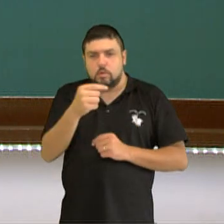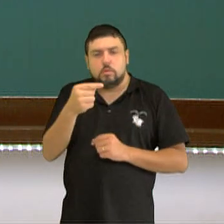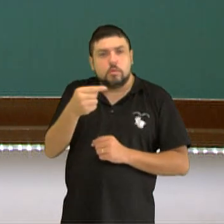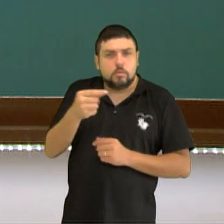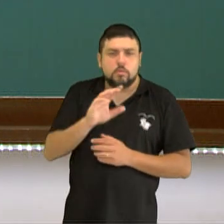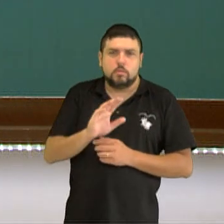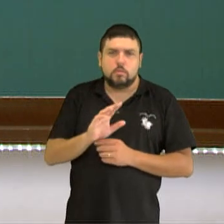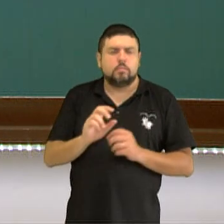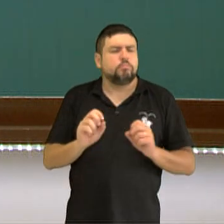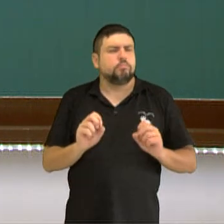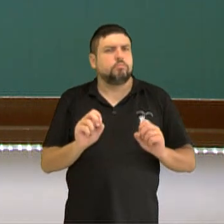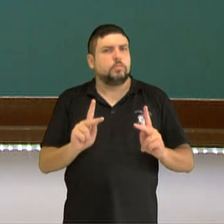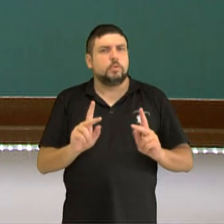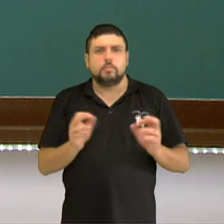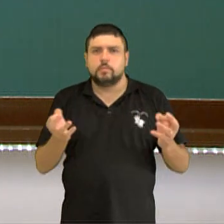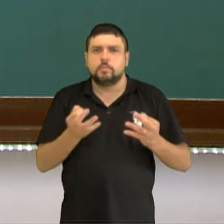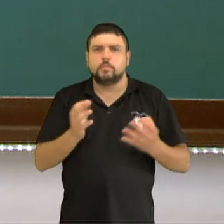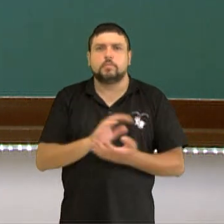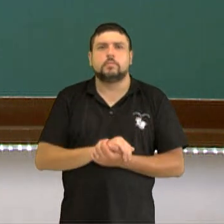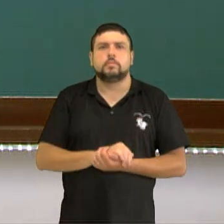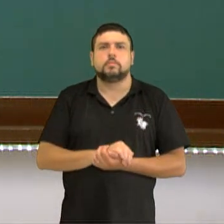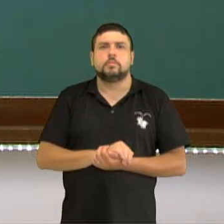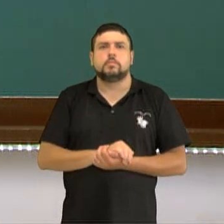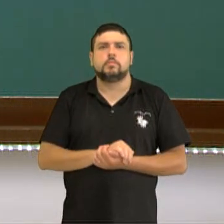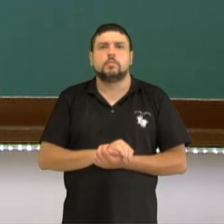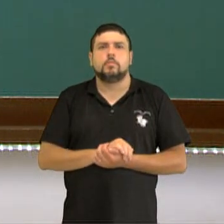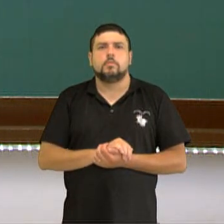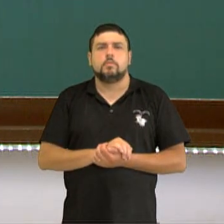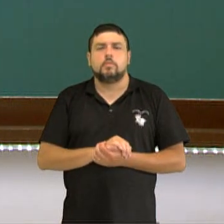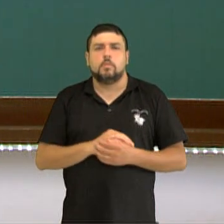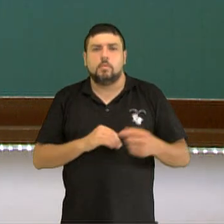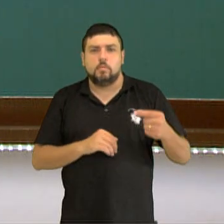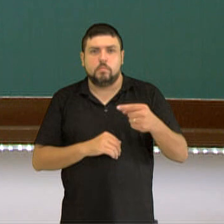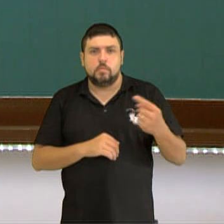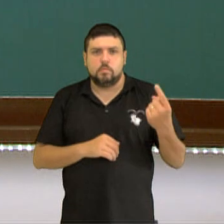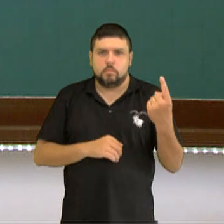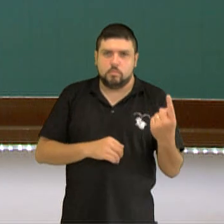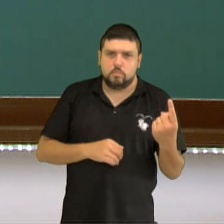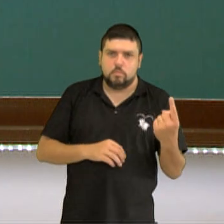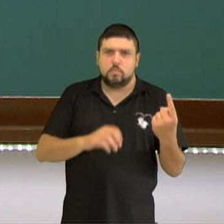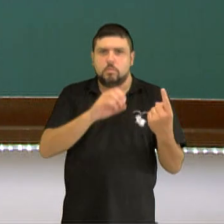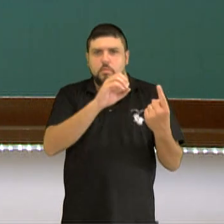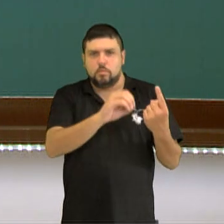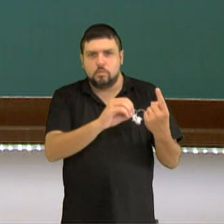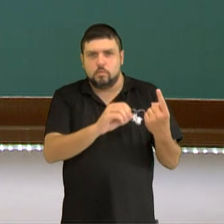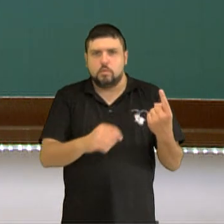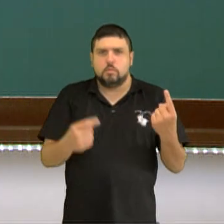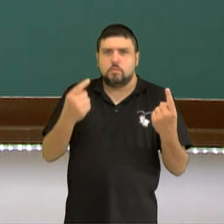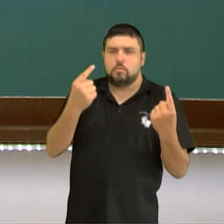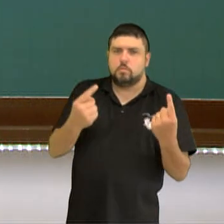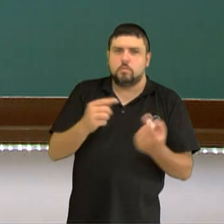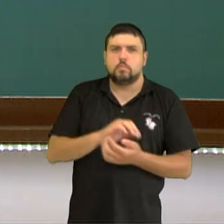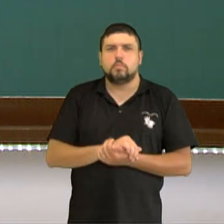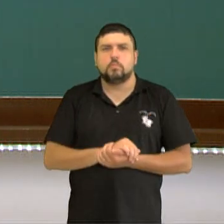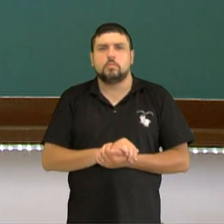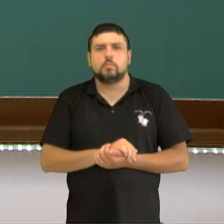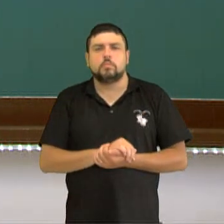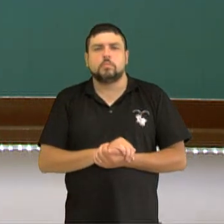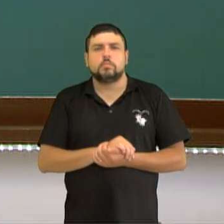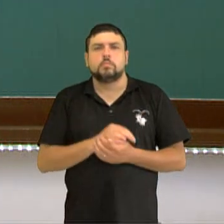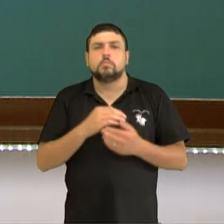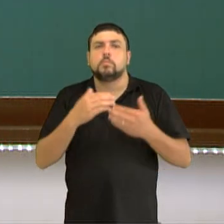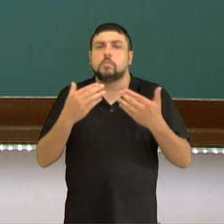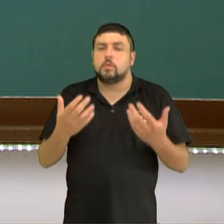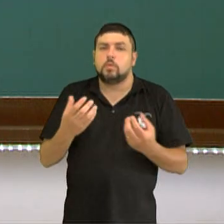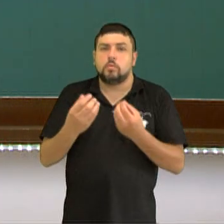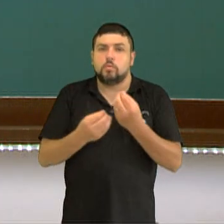Fica perfeito. Vou colocar o menos 1, o 0 e o 1, tá? No lugar do x, o menos 1, e primeiro para a